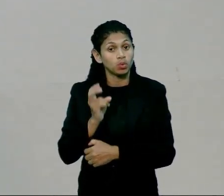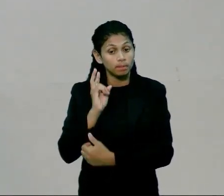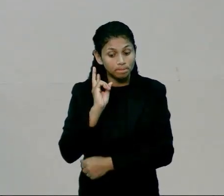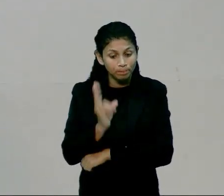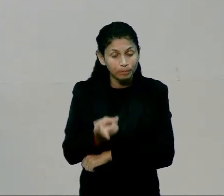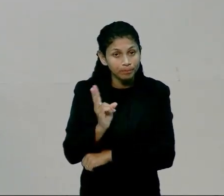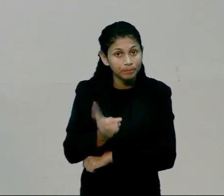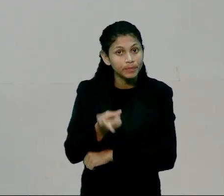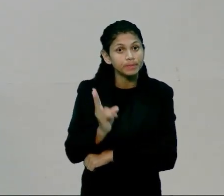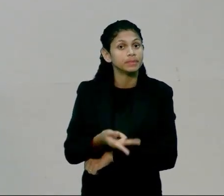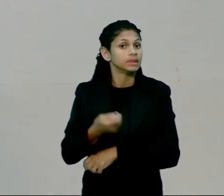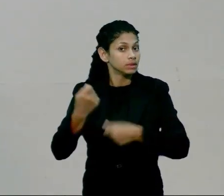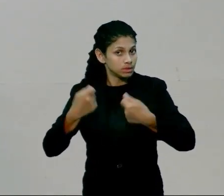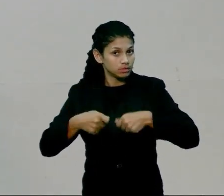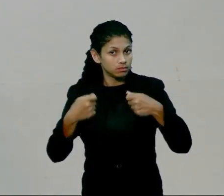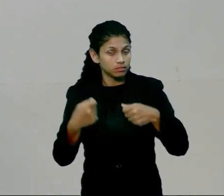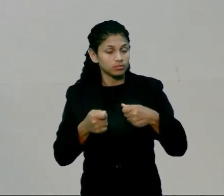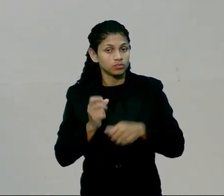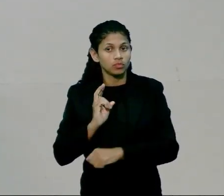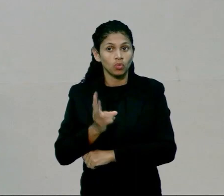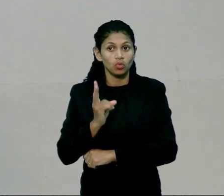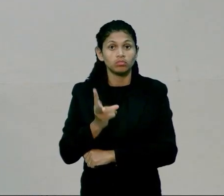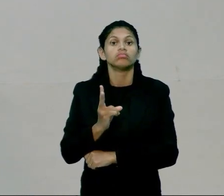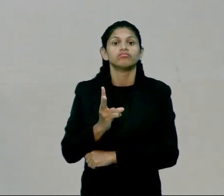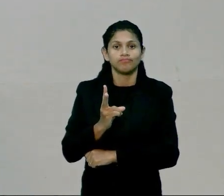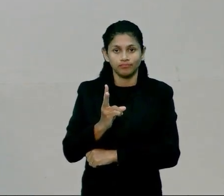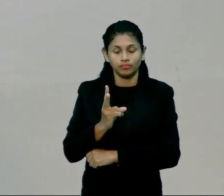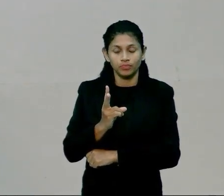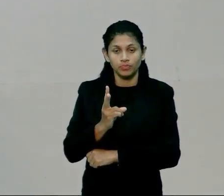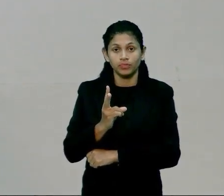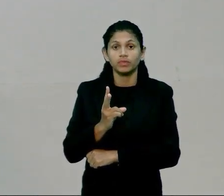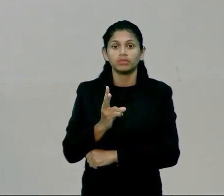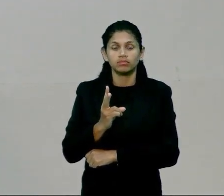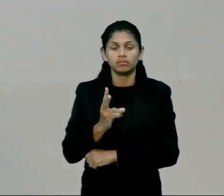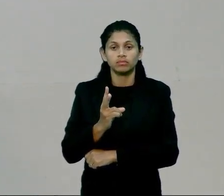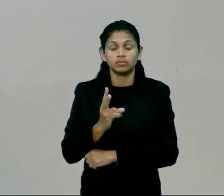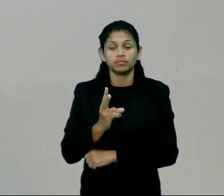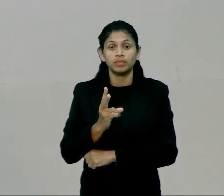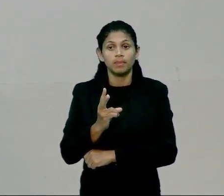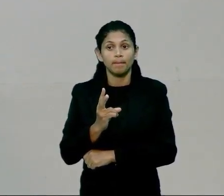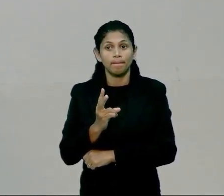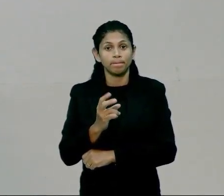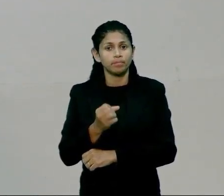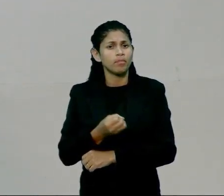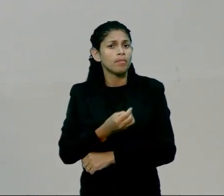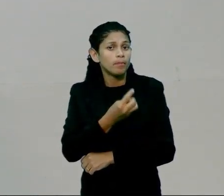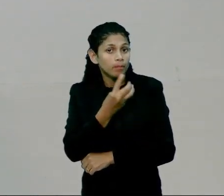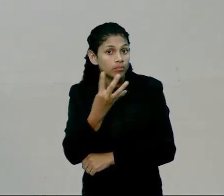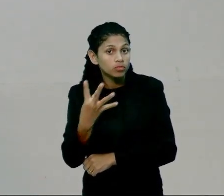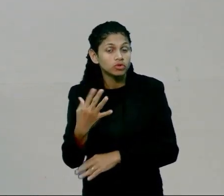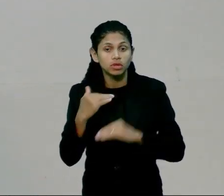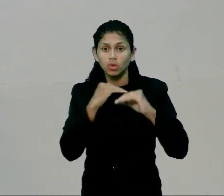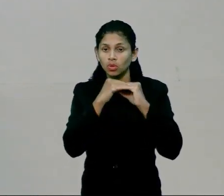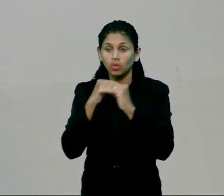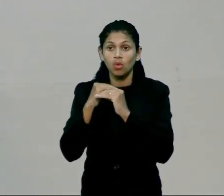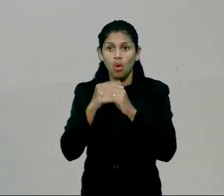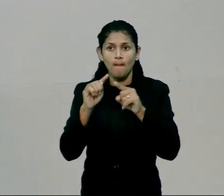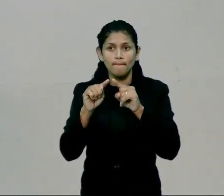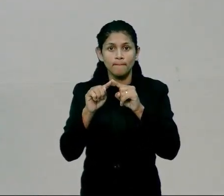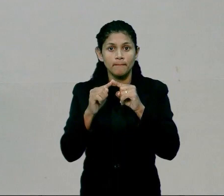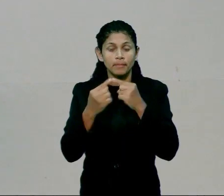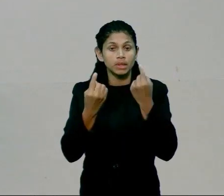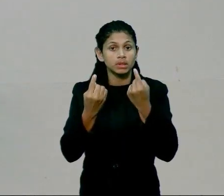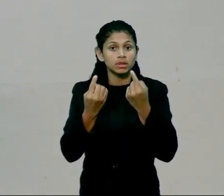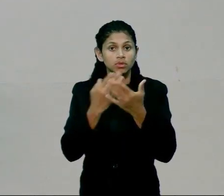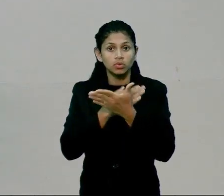querendo não fazer mais exercício, continuou demandando a fonte de energia, a mesma quantidade, mas começou a reservar. Não sei que